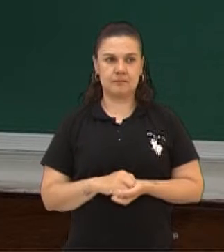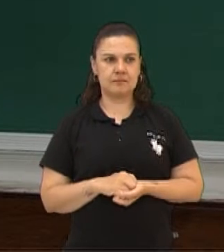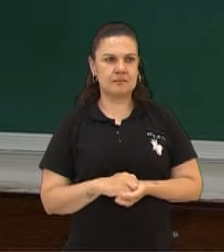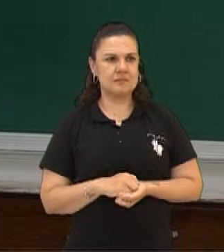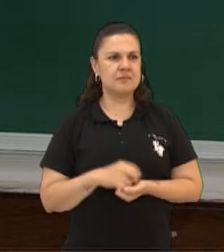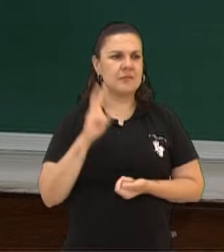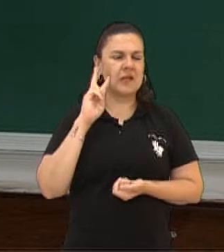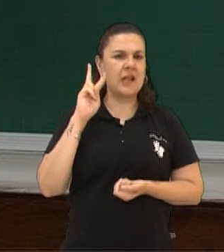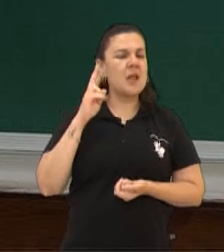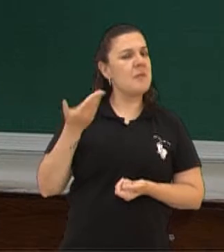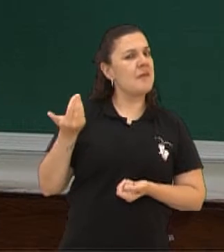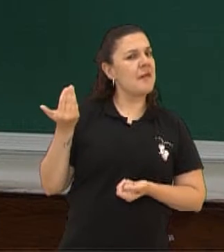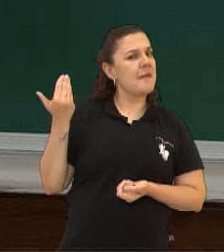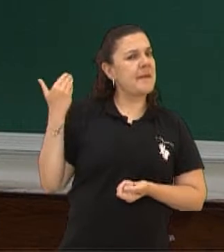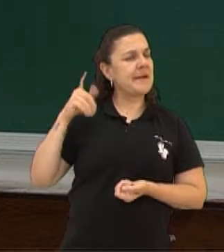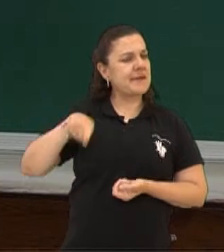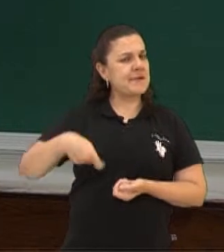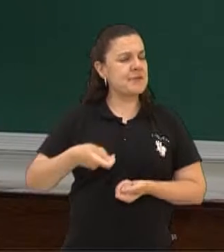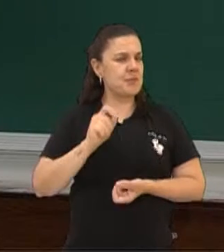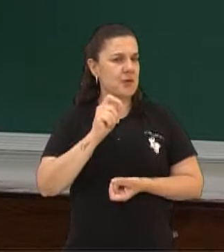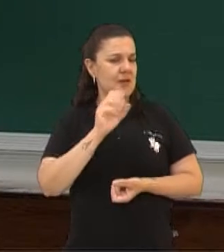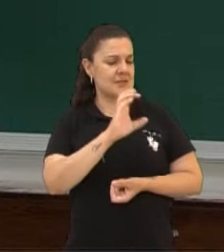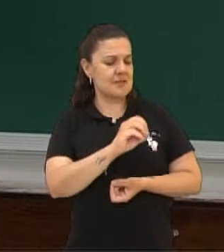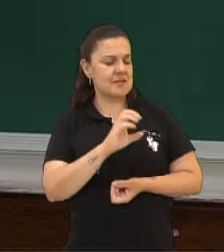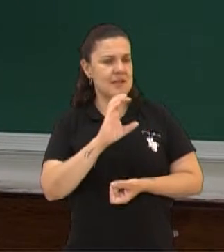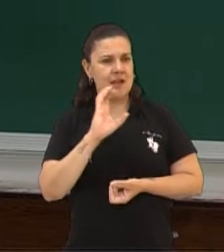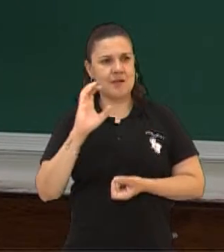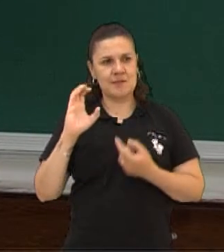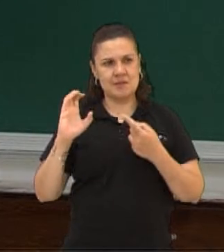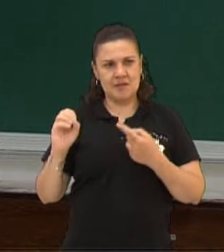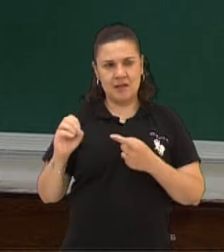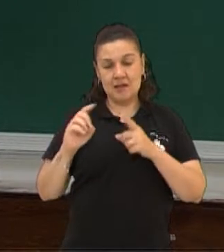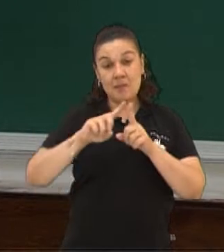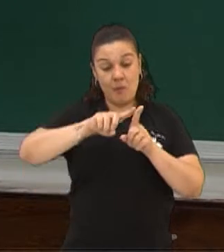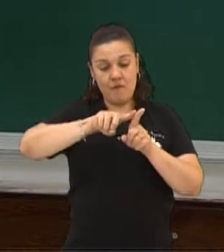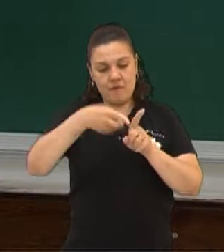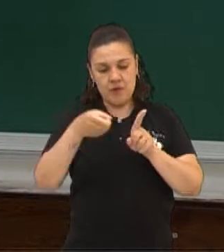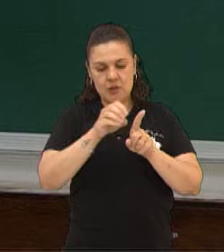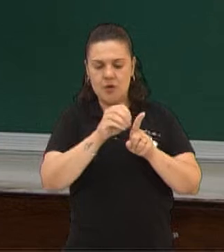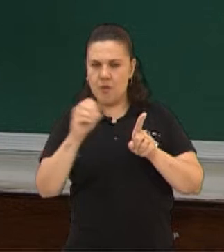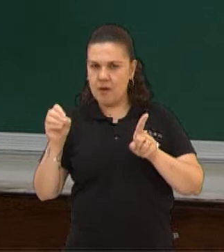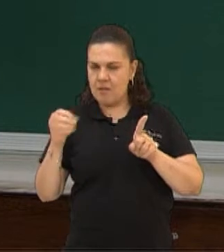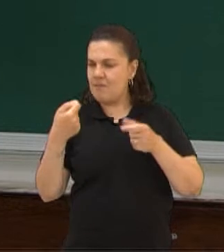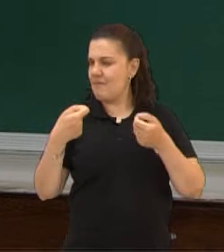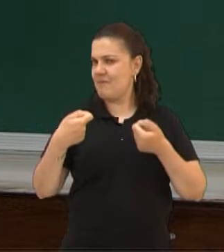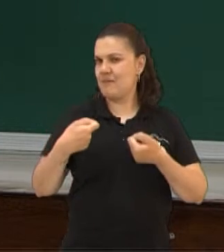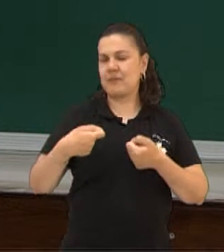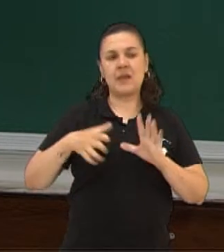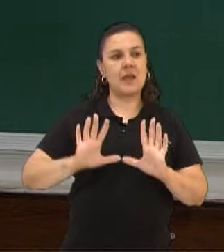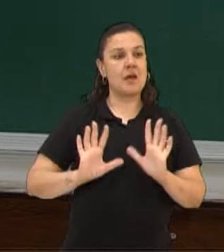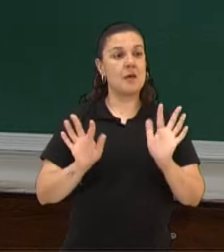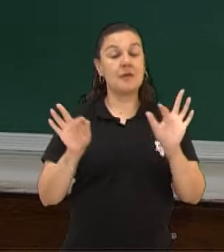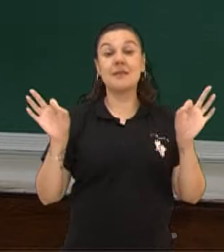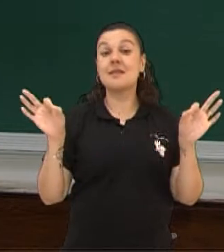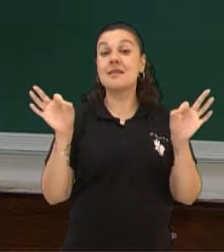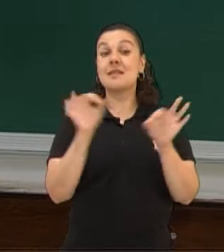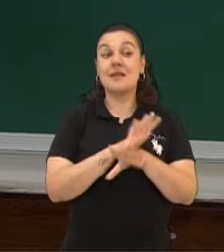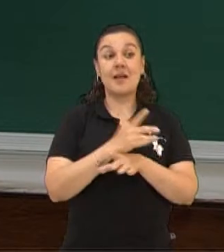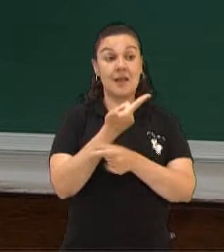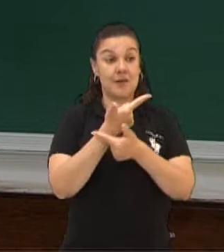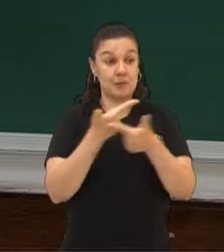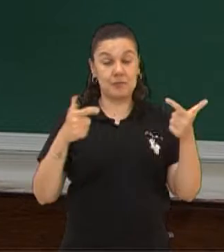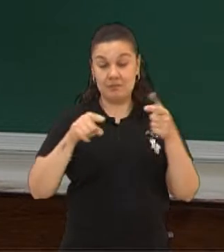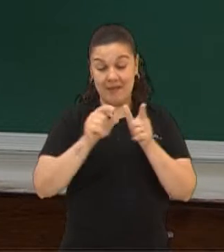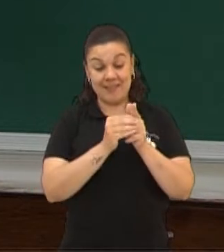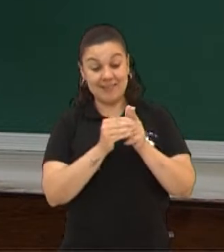22,00. Lembram que eu falei numa outra aula para vocês? O que é o zero lá na parte decimal? Ele representa que não tem